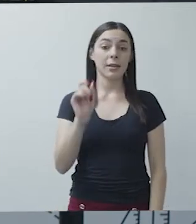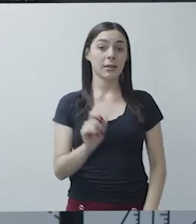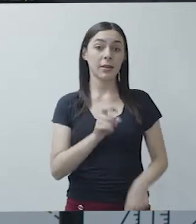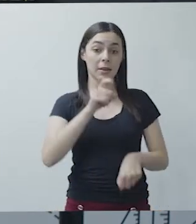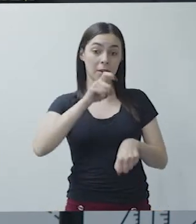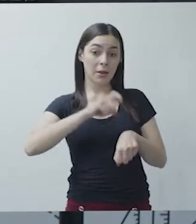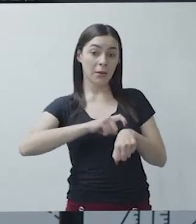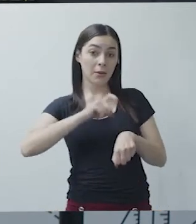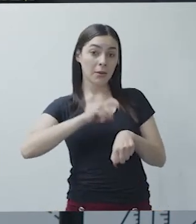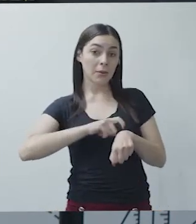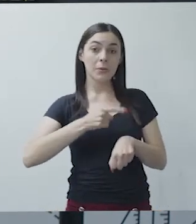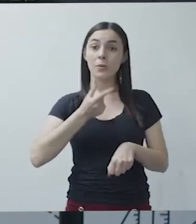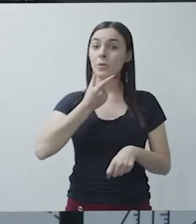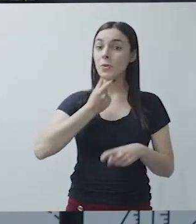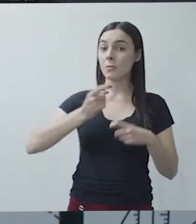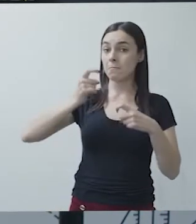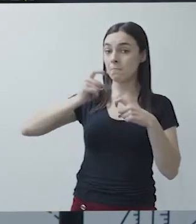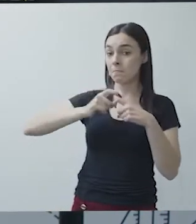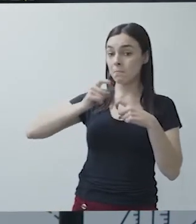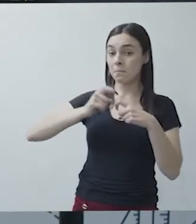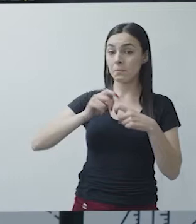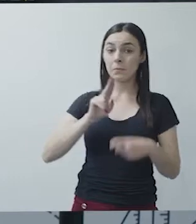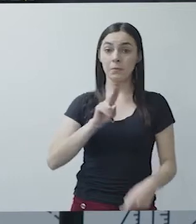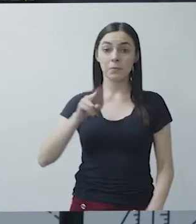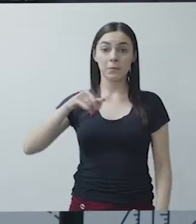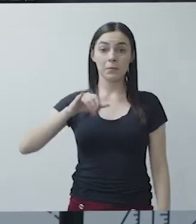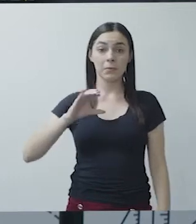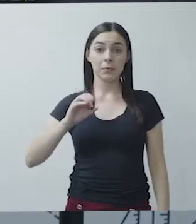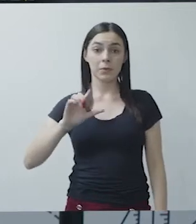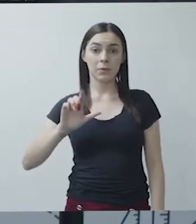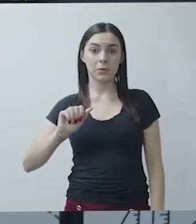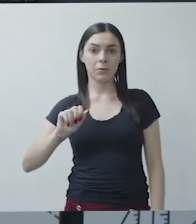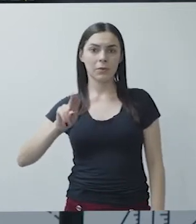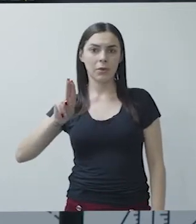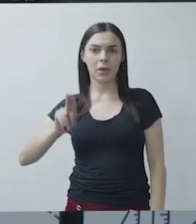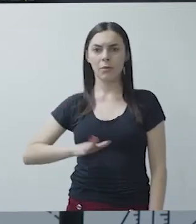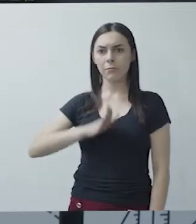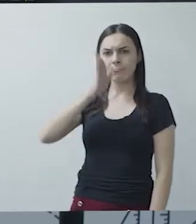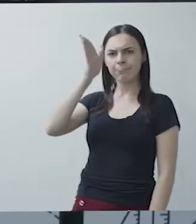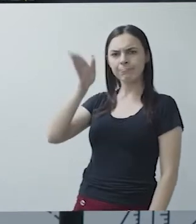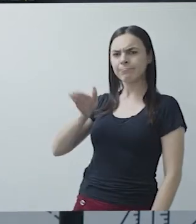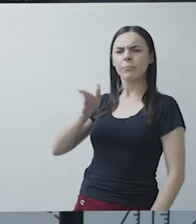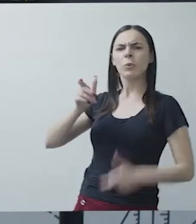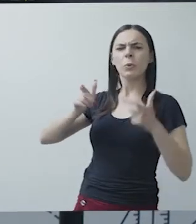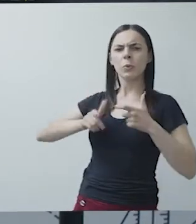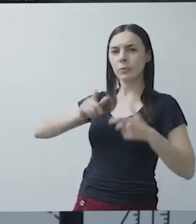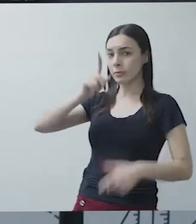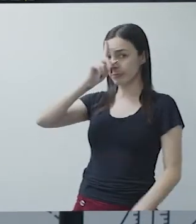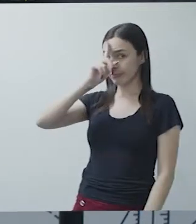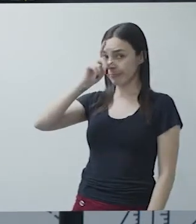hora do doutor Nicolau ir para o hospital.